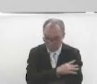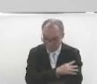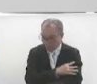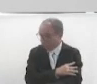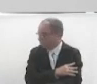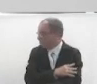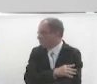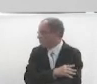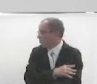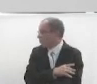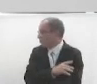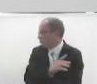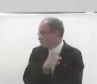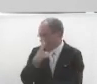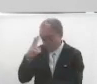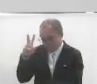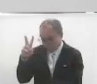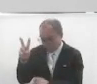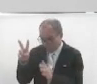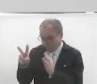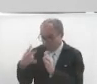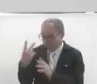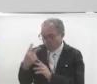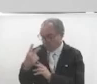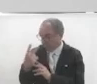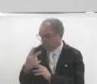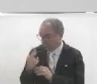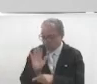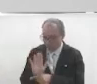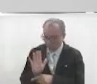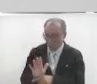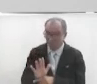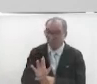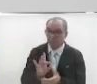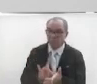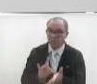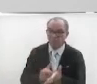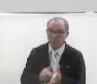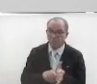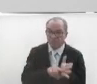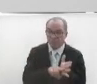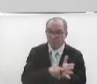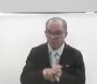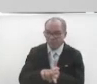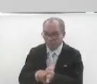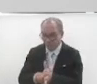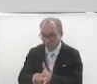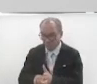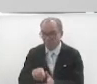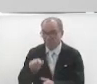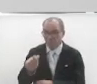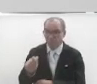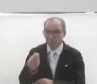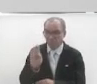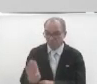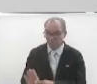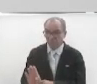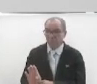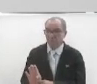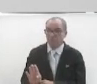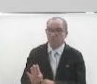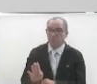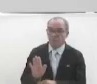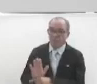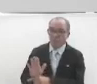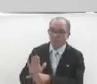e o segundo fala quadro suplementar supervisor escolar A e B